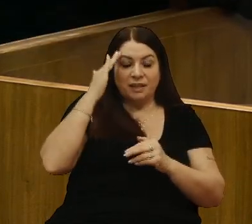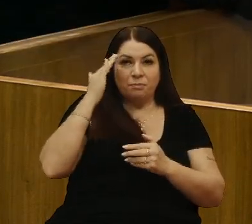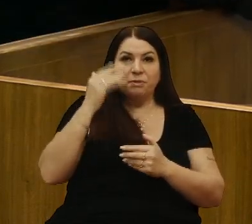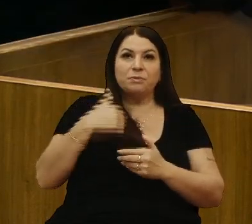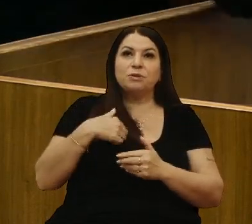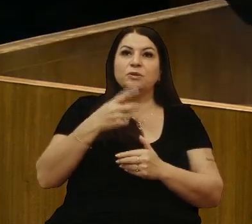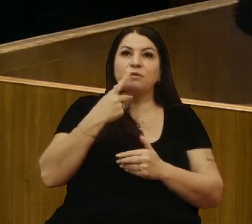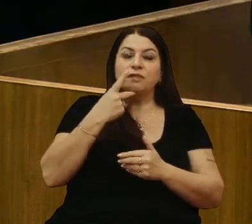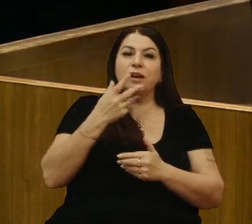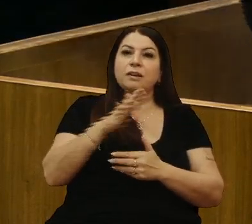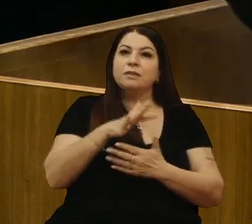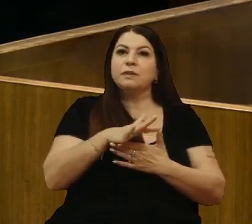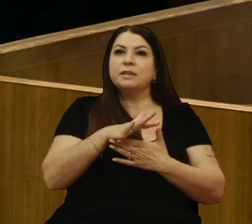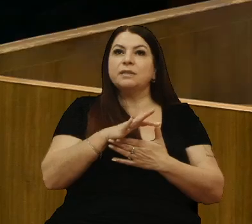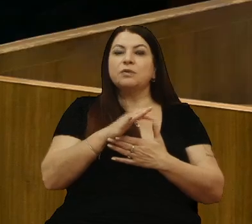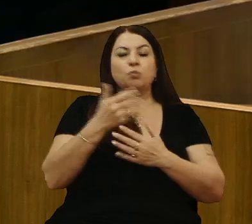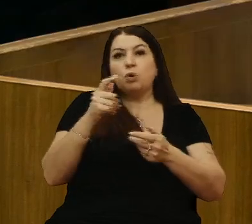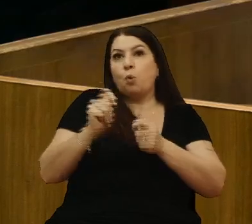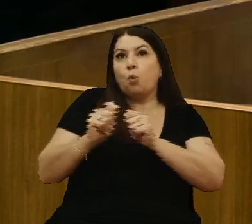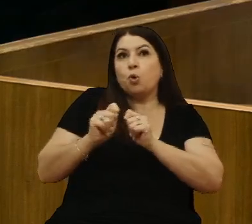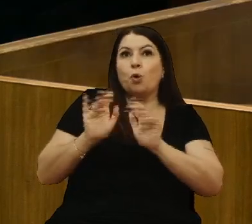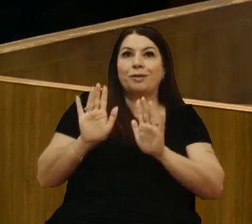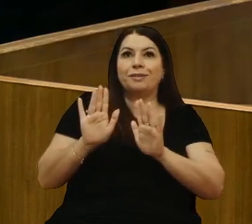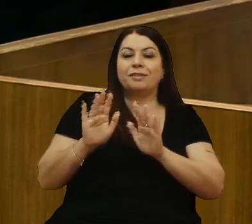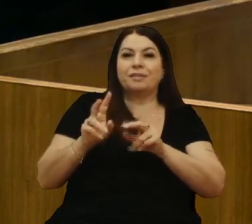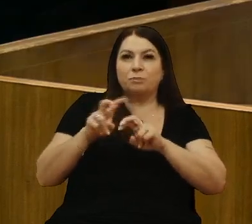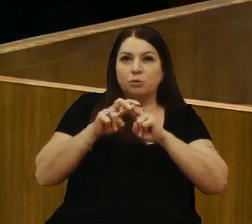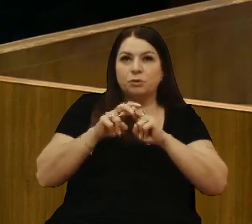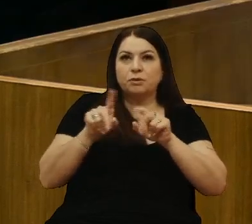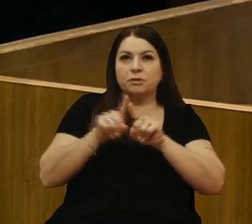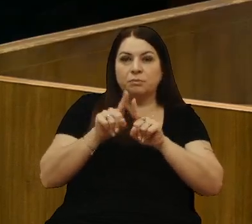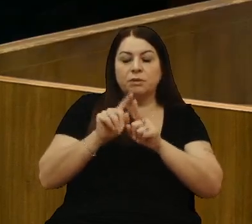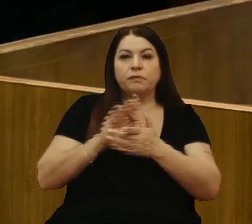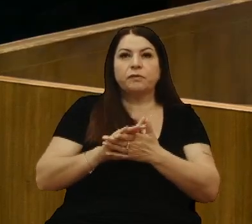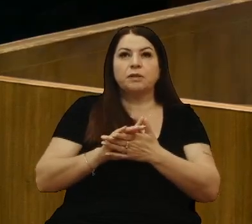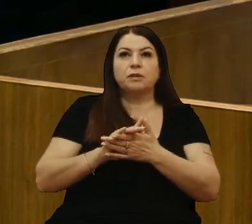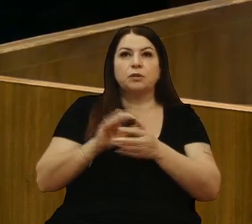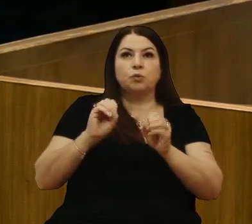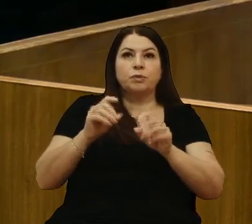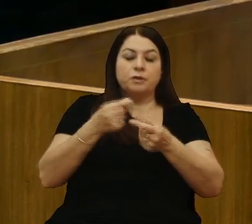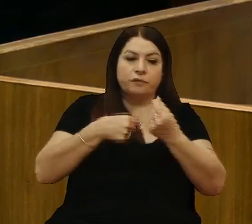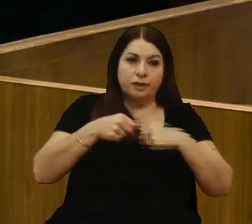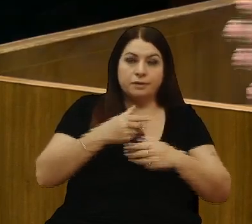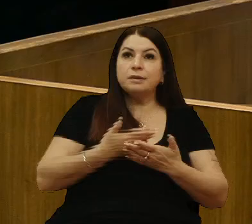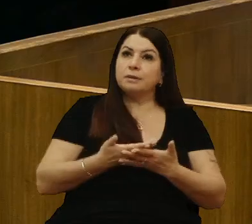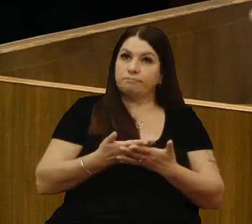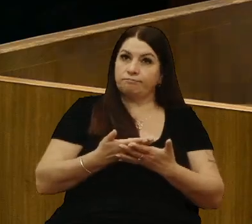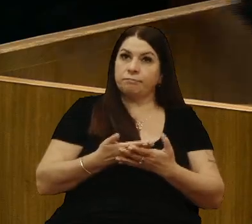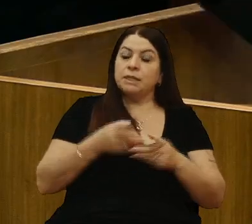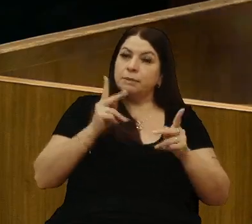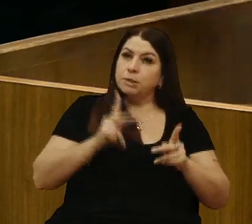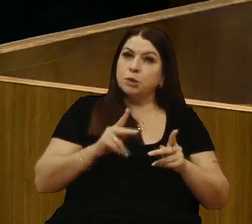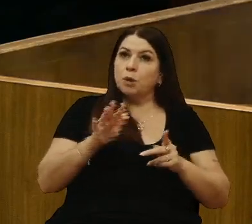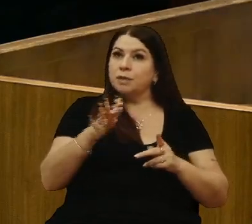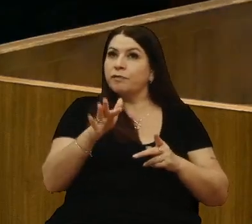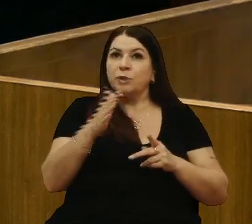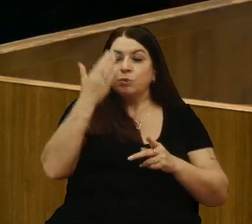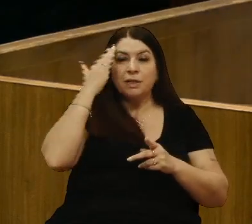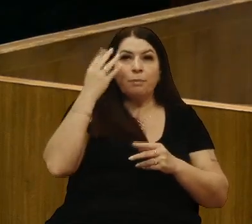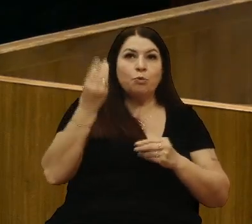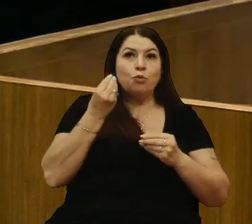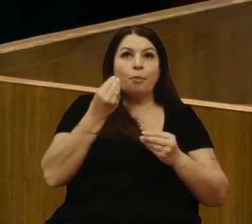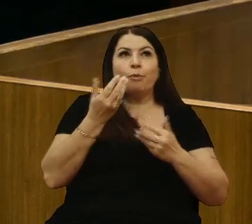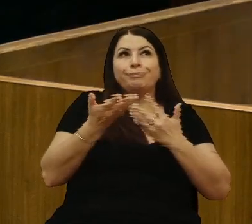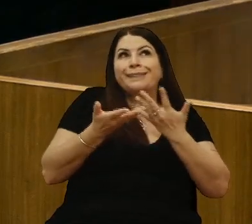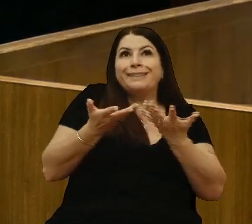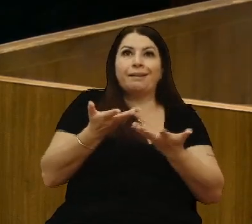dizer é que, às vezes, há um descontrole, né? Por isso que a gente fala, inclusive, em educação financeira. As pessoas, muitas vezes, não sabem como lidar